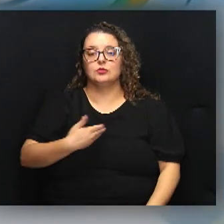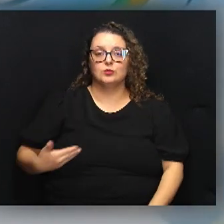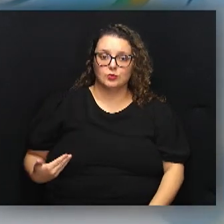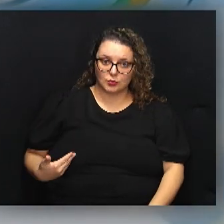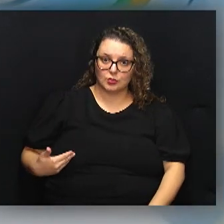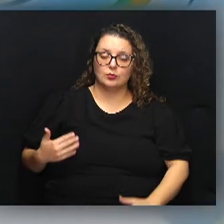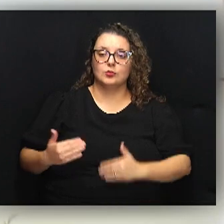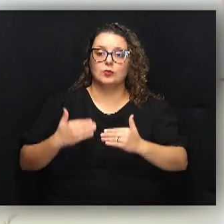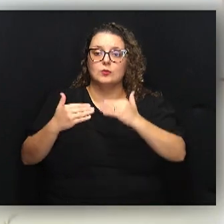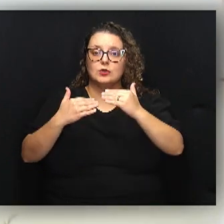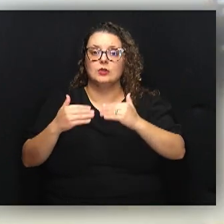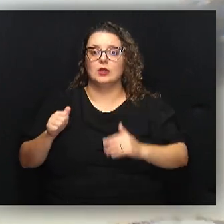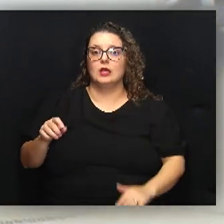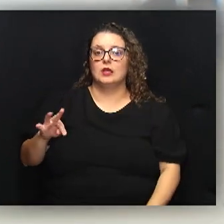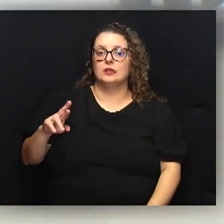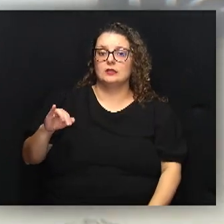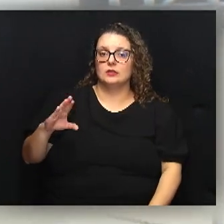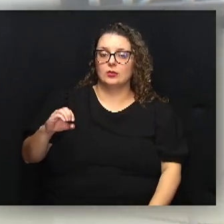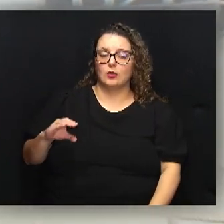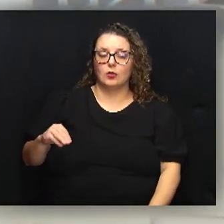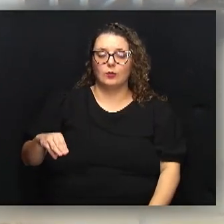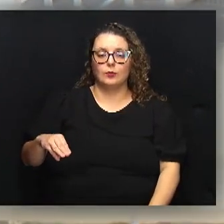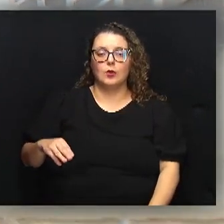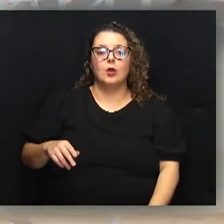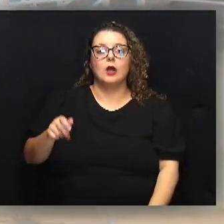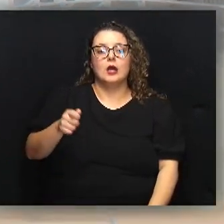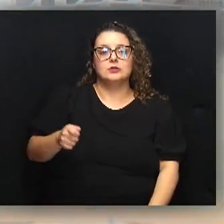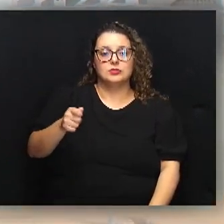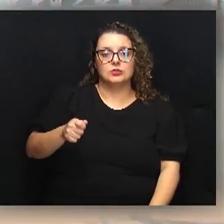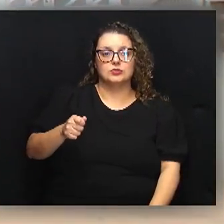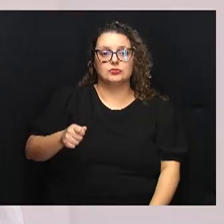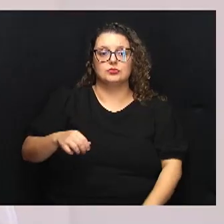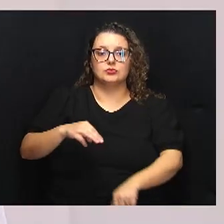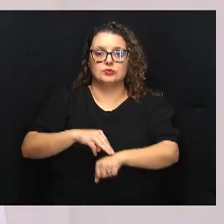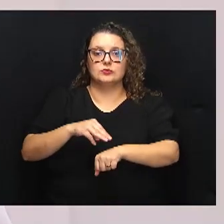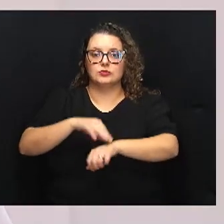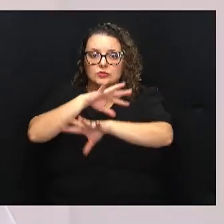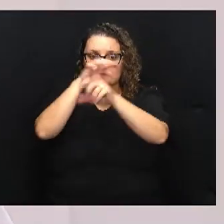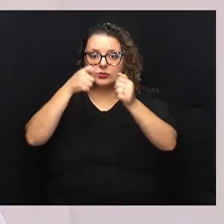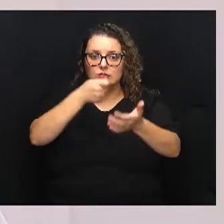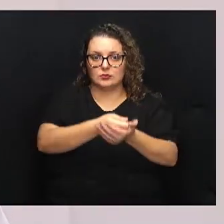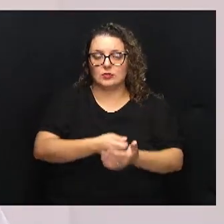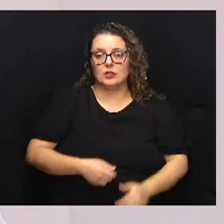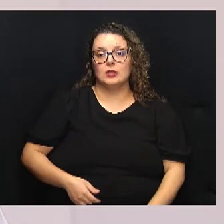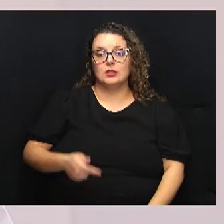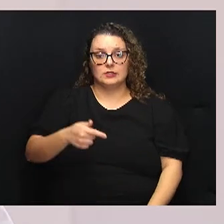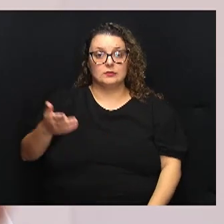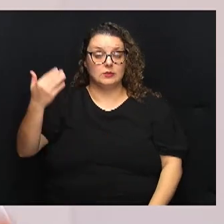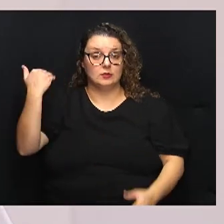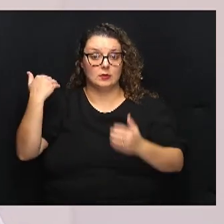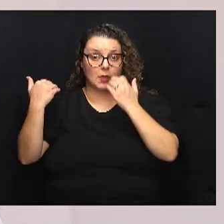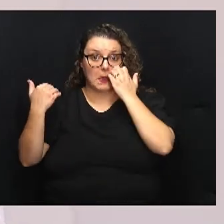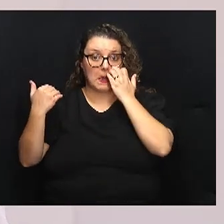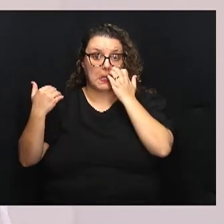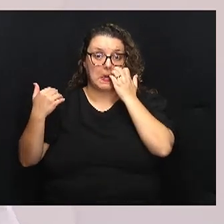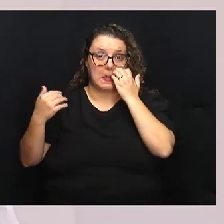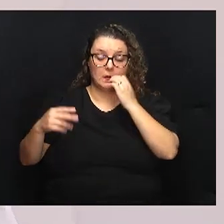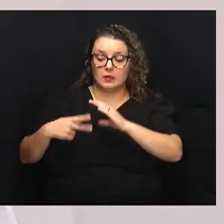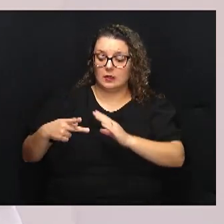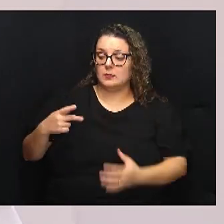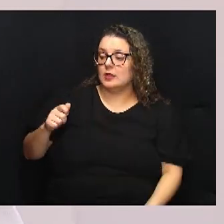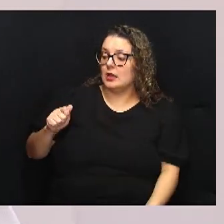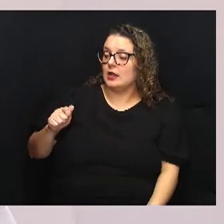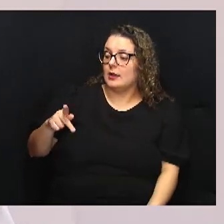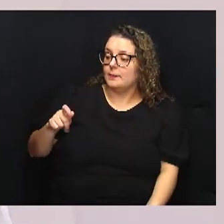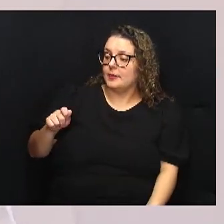promovido pela Atricom, a Associação dos Membros dos Tribunais de Contas. Semana passada teve o pessoal da Câmara de Aparecida aqui,